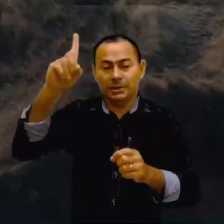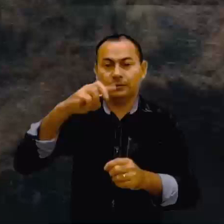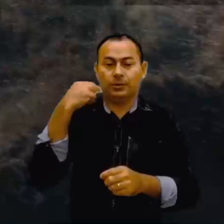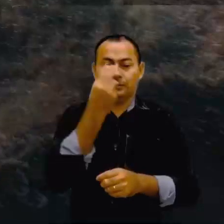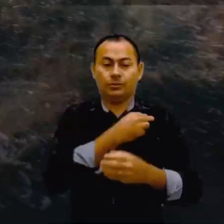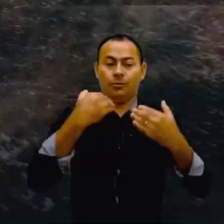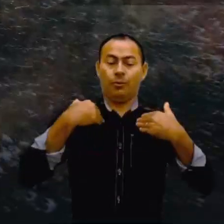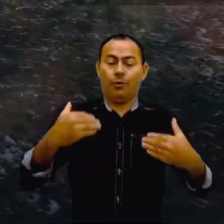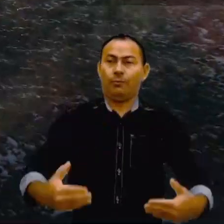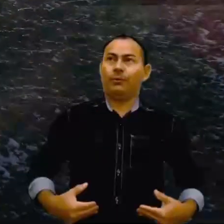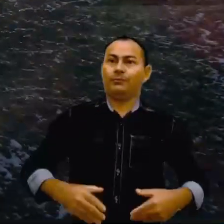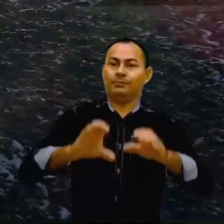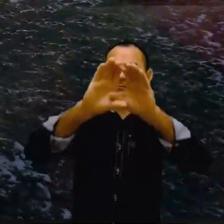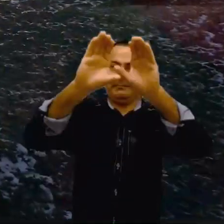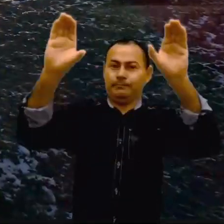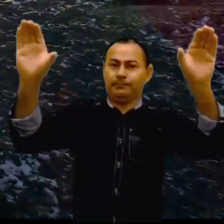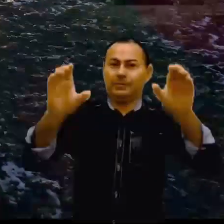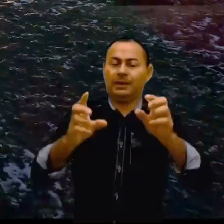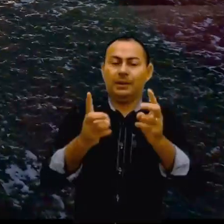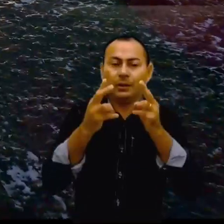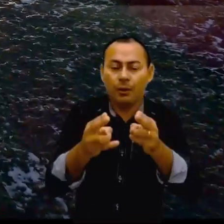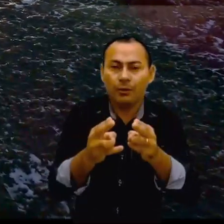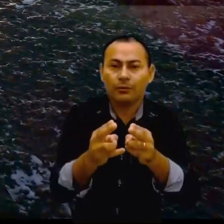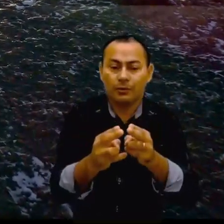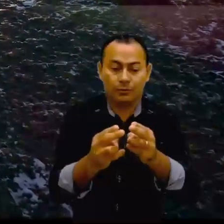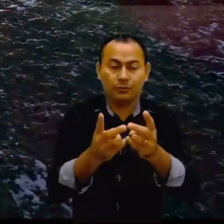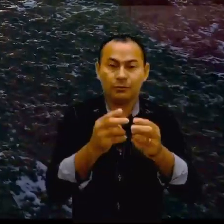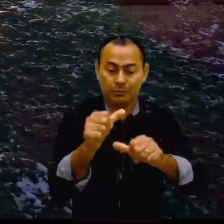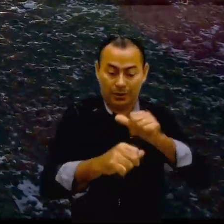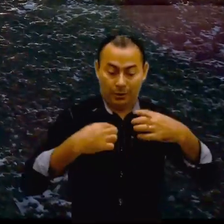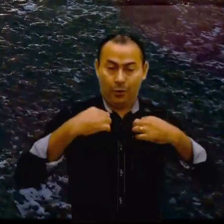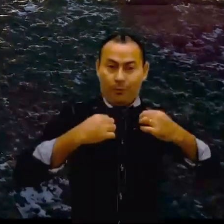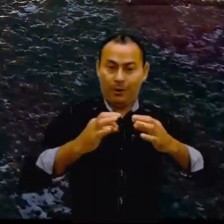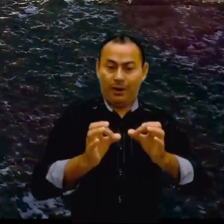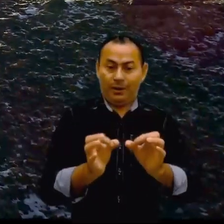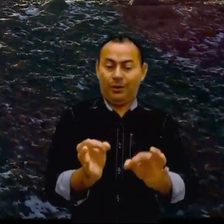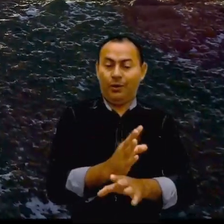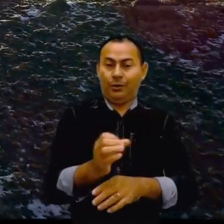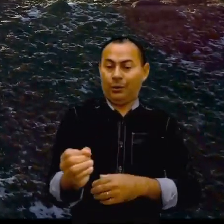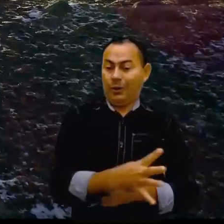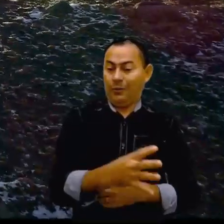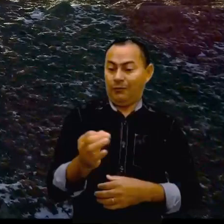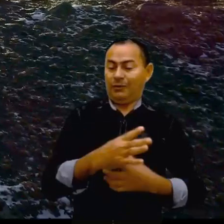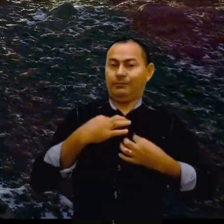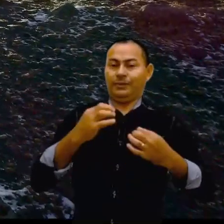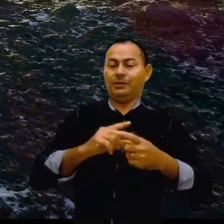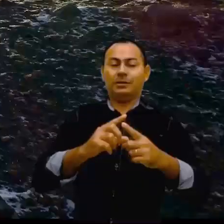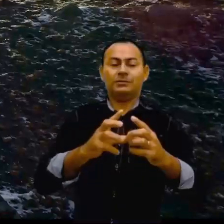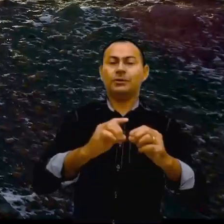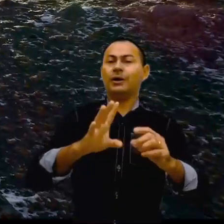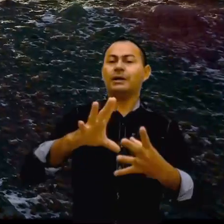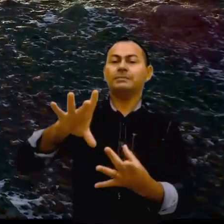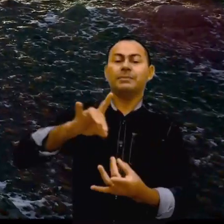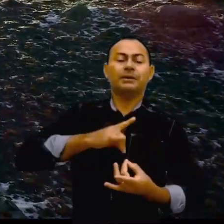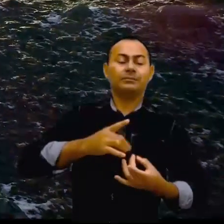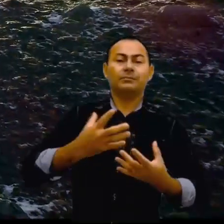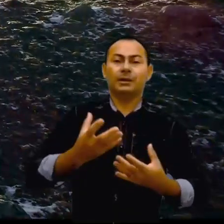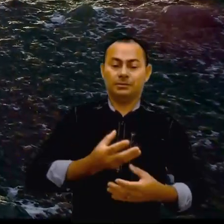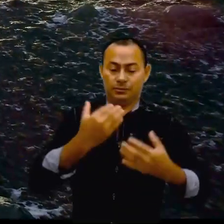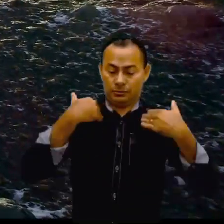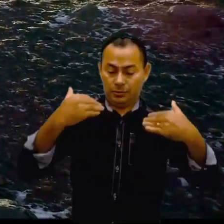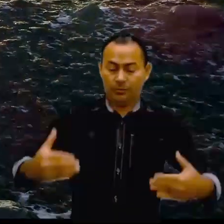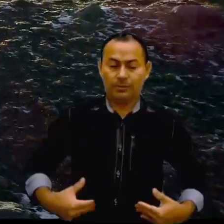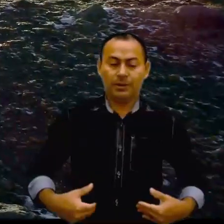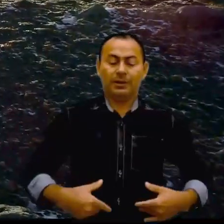teremos nossos corpos celestiais, e será como se puséssemos roupas novas, pois não seremos mais meros espíritos sem corpos. Este